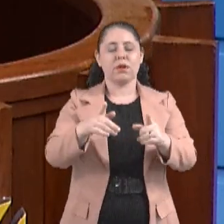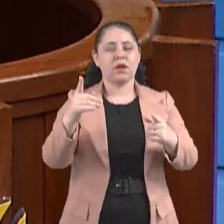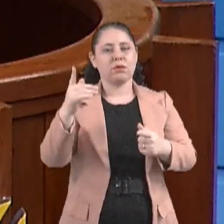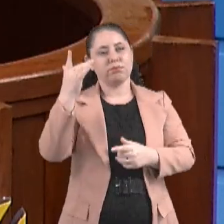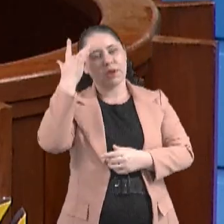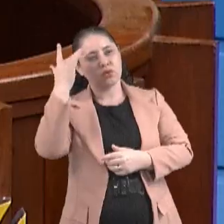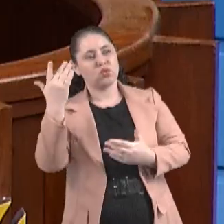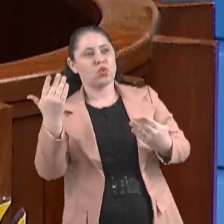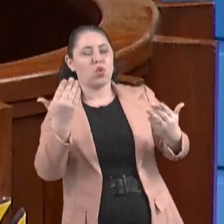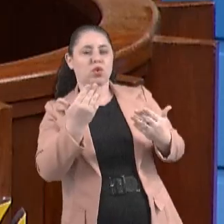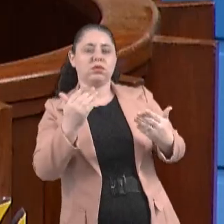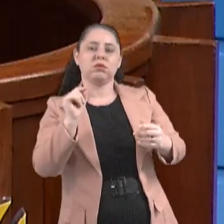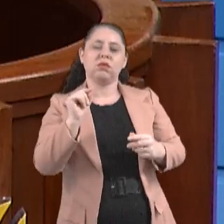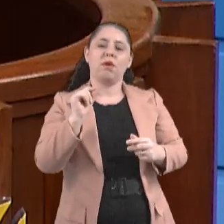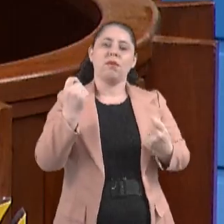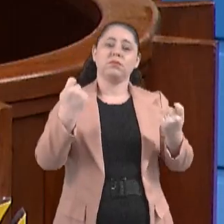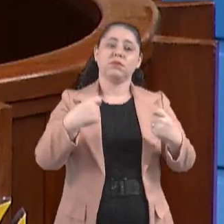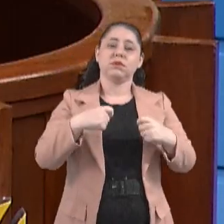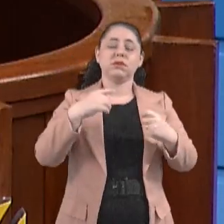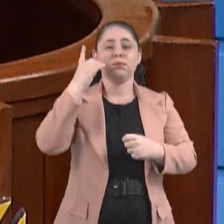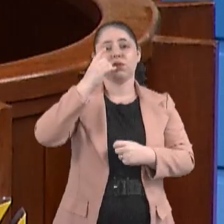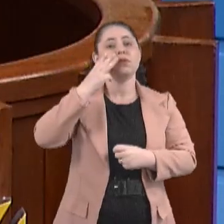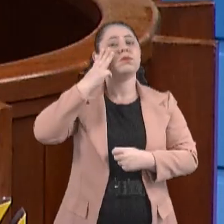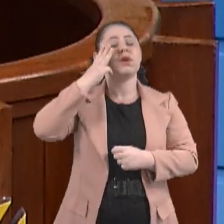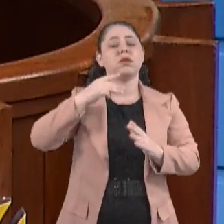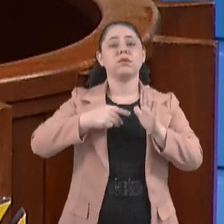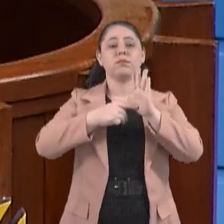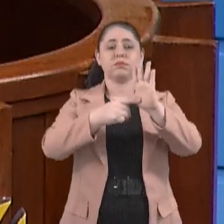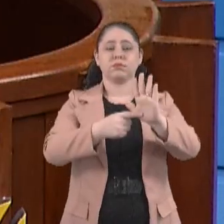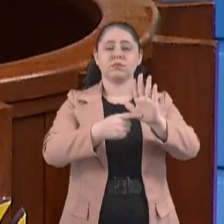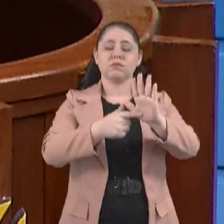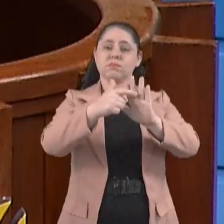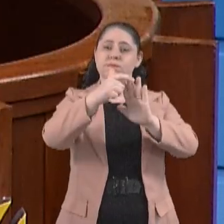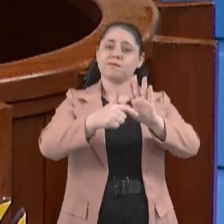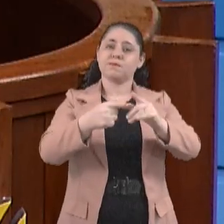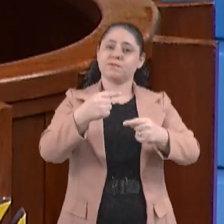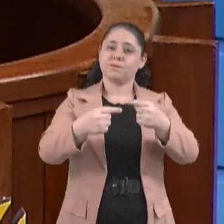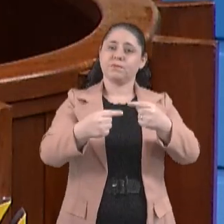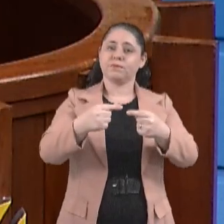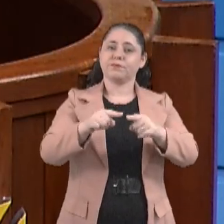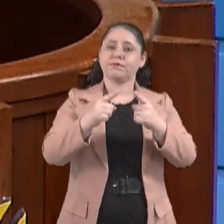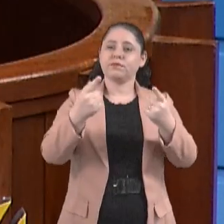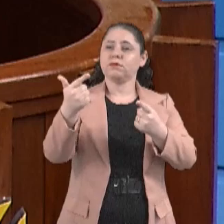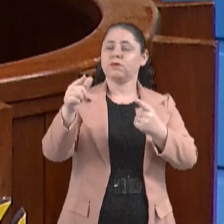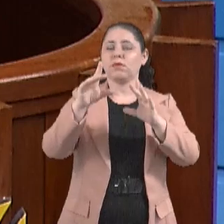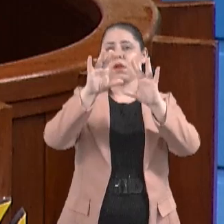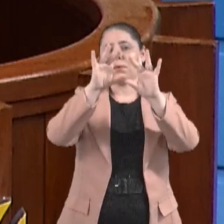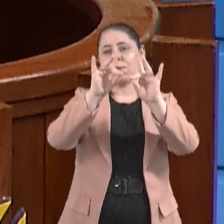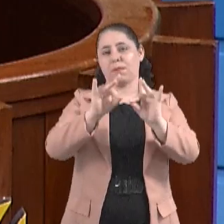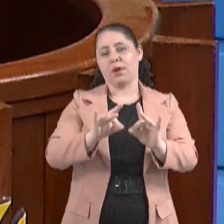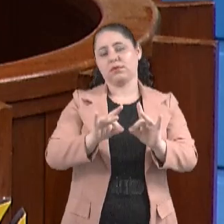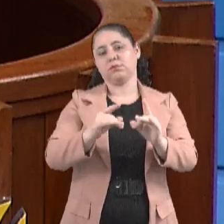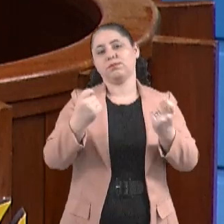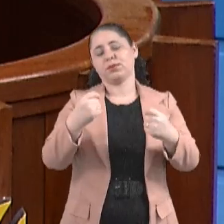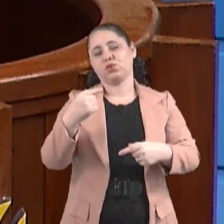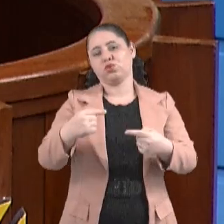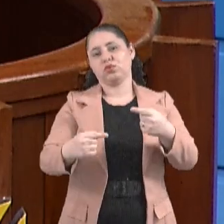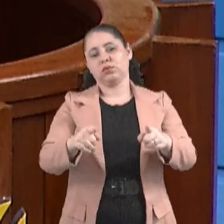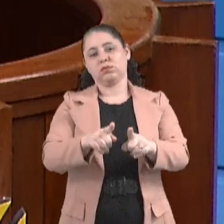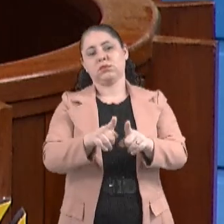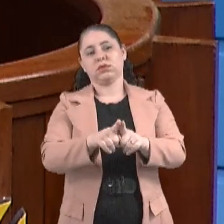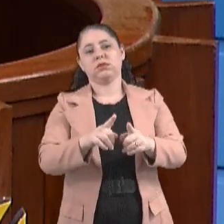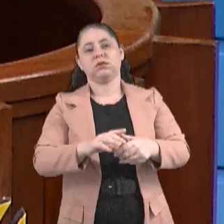hoje nós precisamos, a deputada Mara vem aqui, apresenta, inicia esse debate, mas tem muitos outros elementos que eu acho que nós precisamos